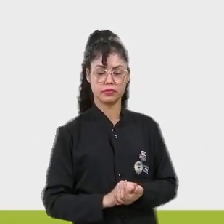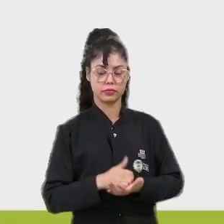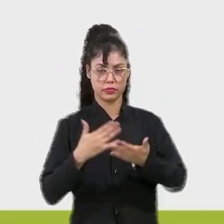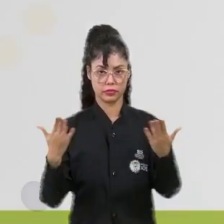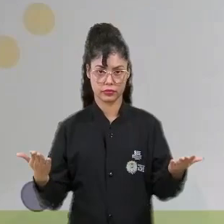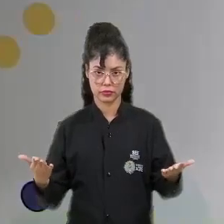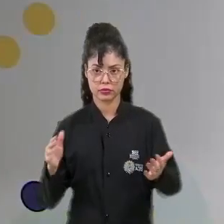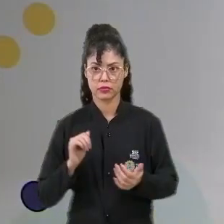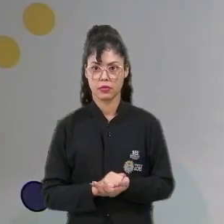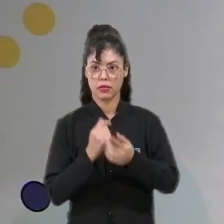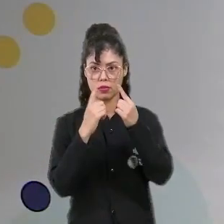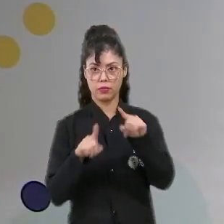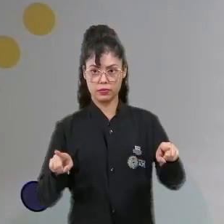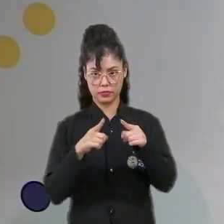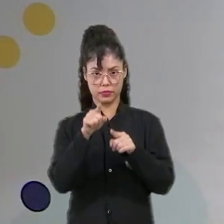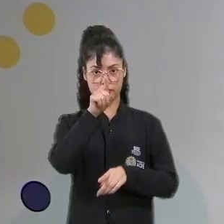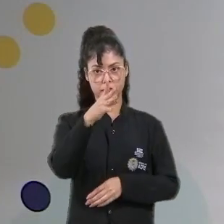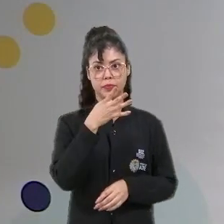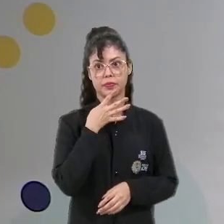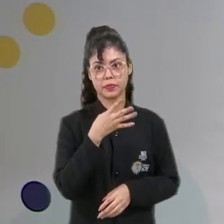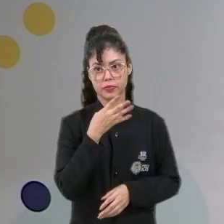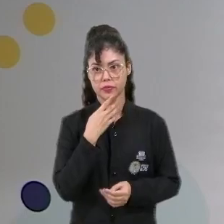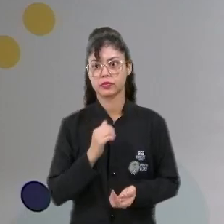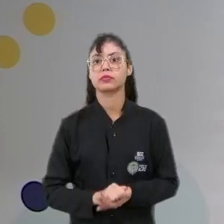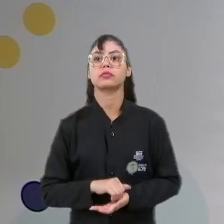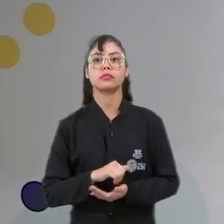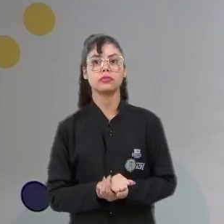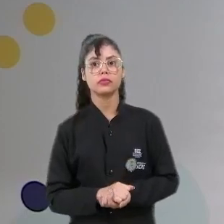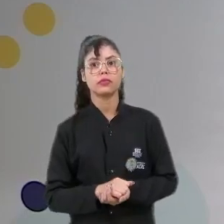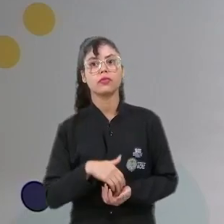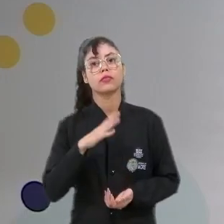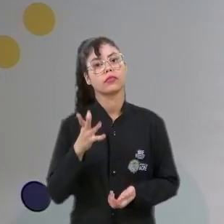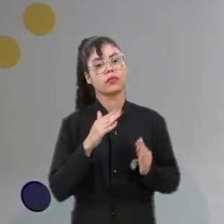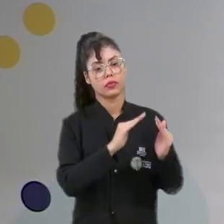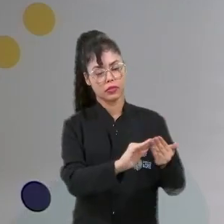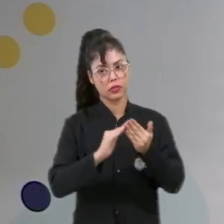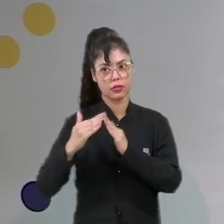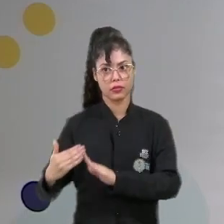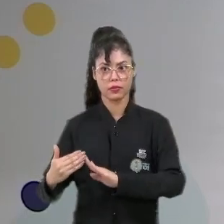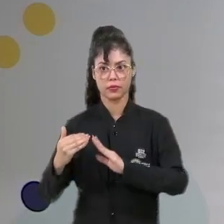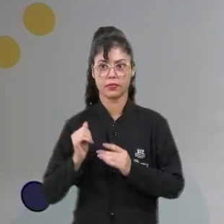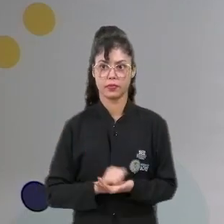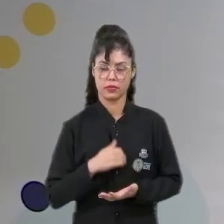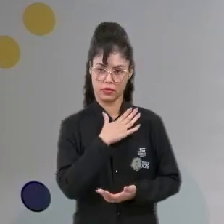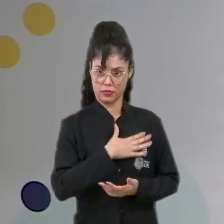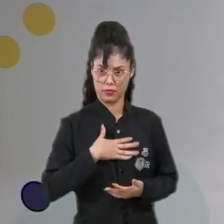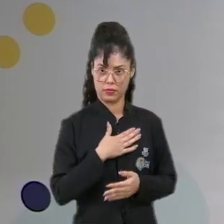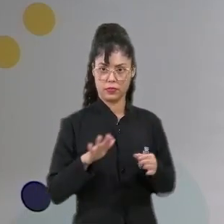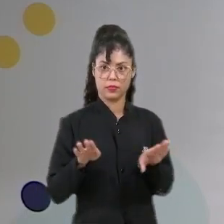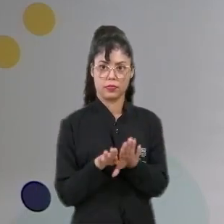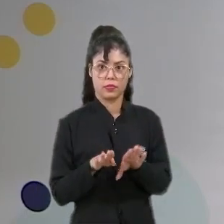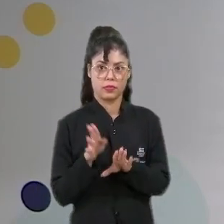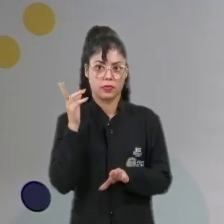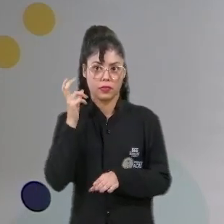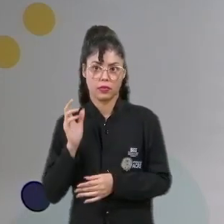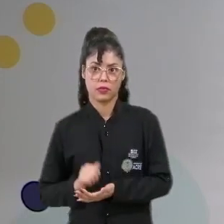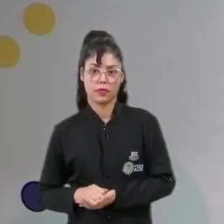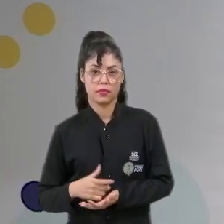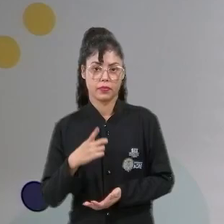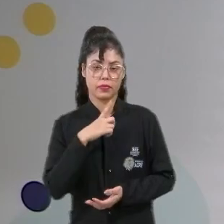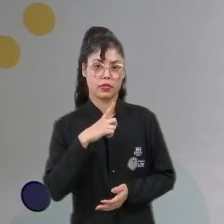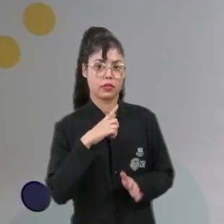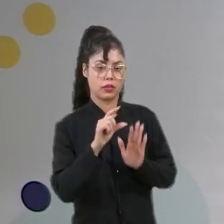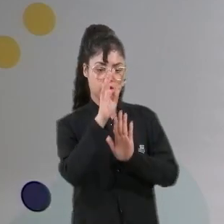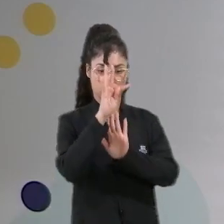Pessoal, música que com certeza você já dançou aí, ou seu vizinho gosta bastante de ficar ouvindo. Eu tenho